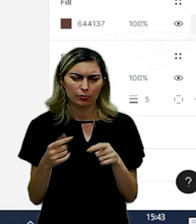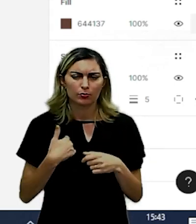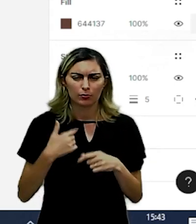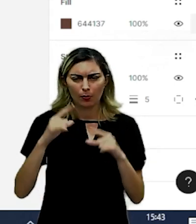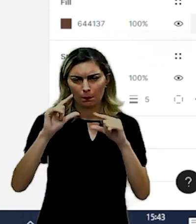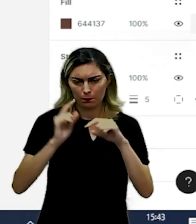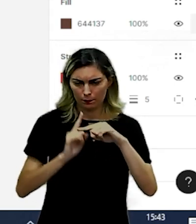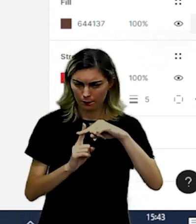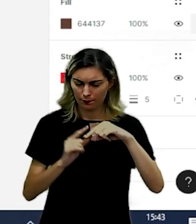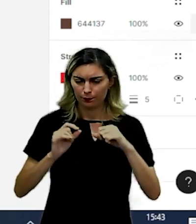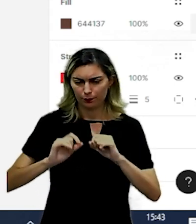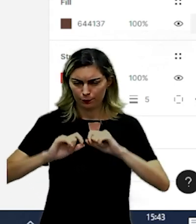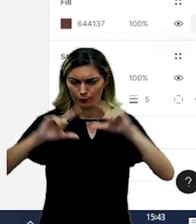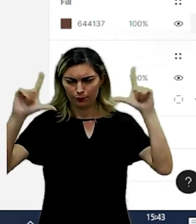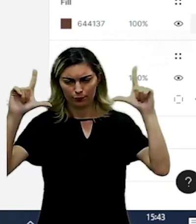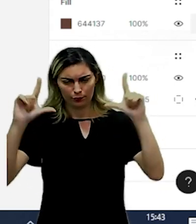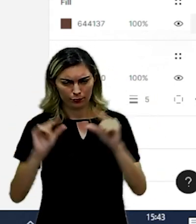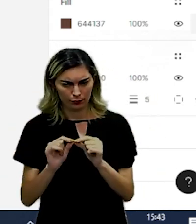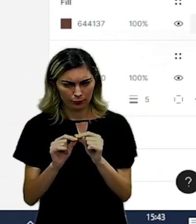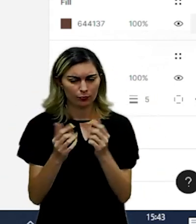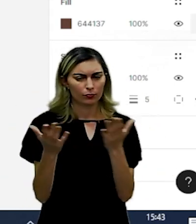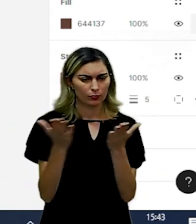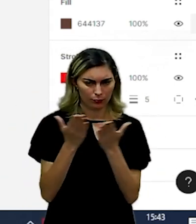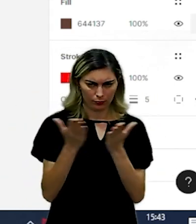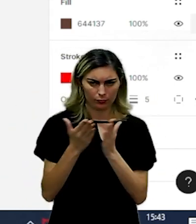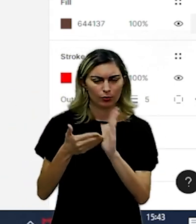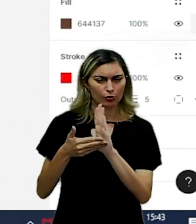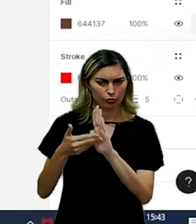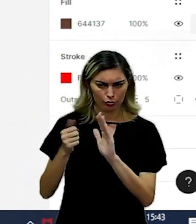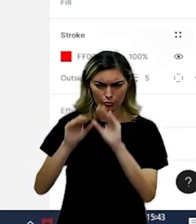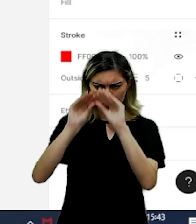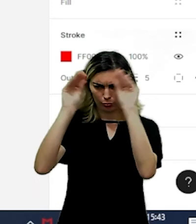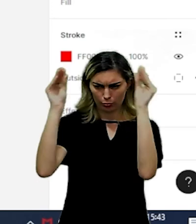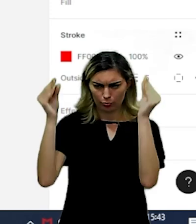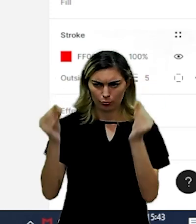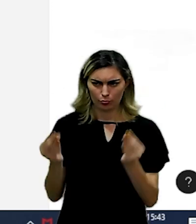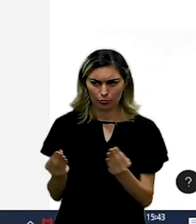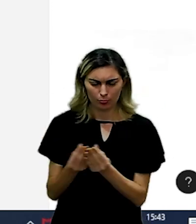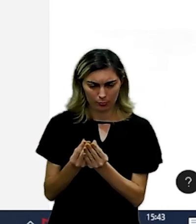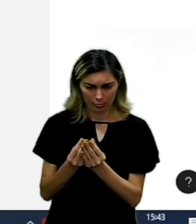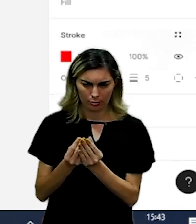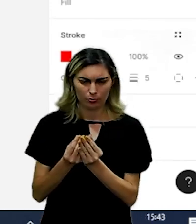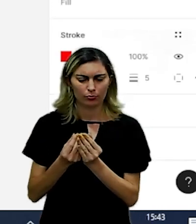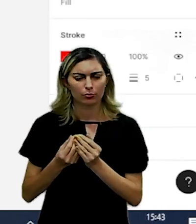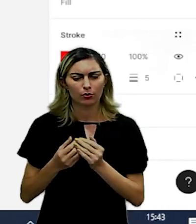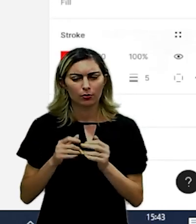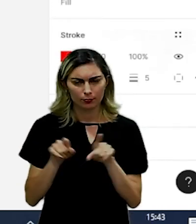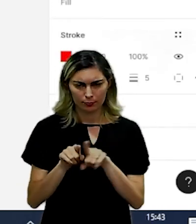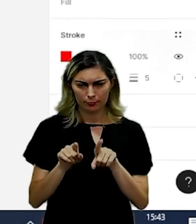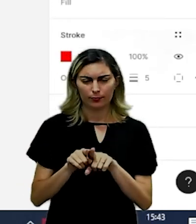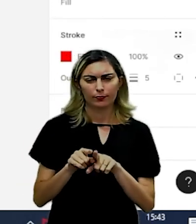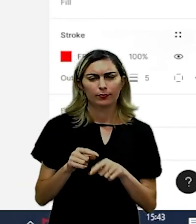menos. Se você quiser tirar o preenchimento, você vem aqui no menos e ele sai. Tudo bem?